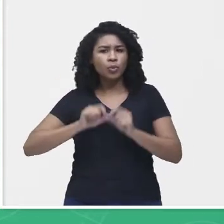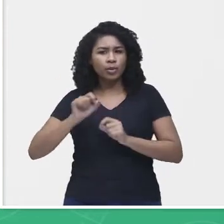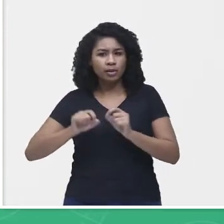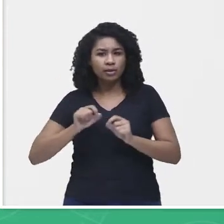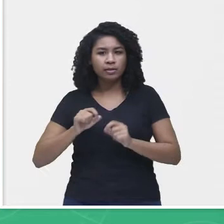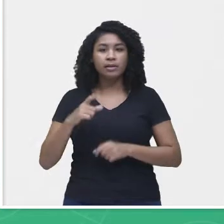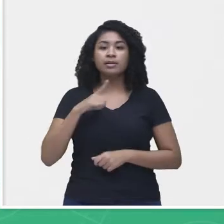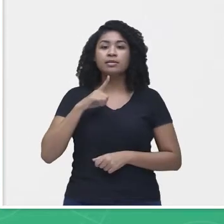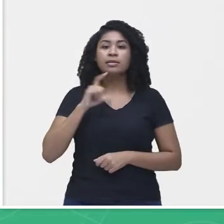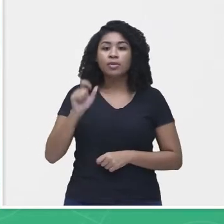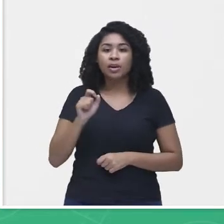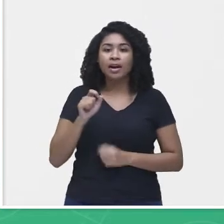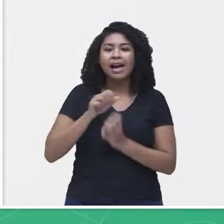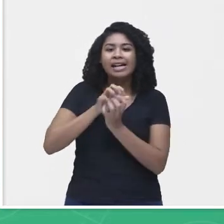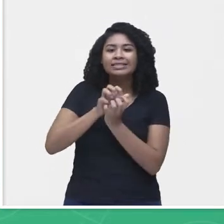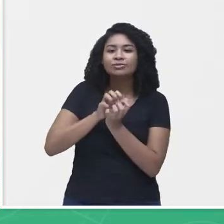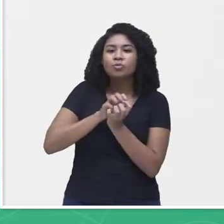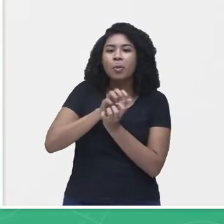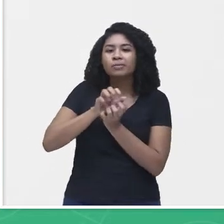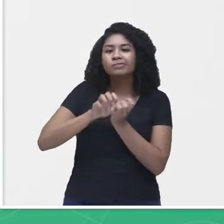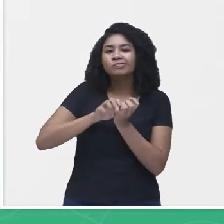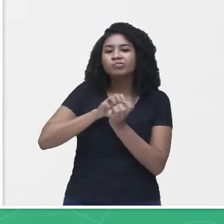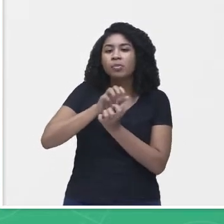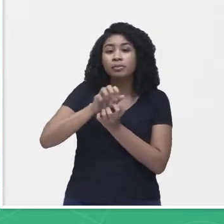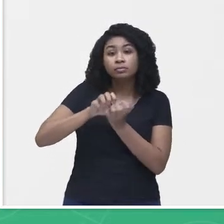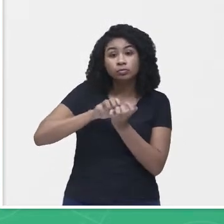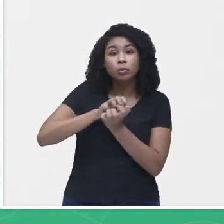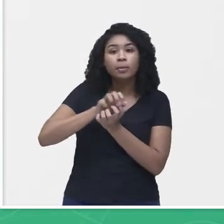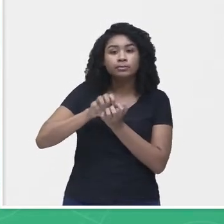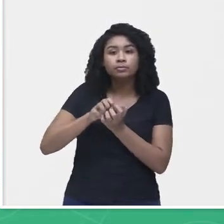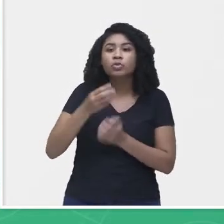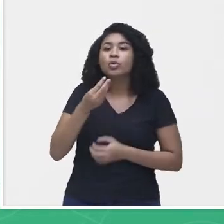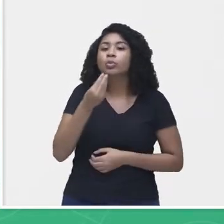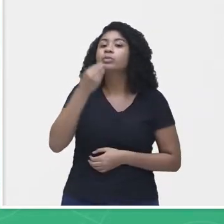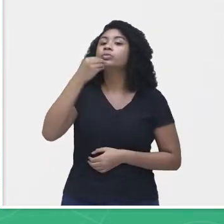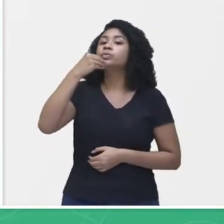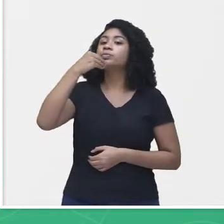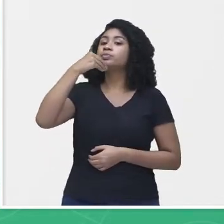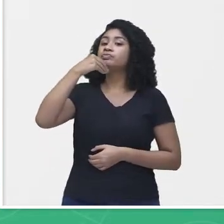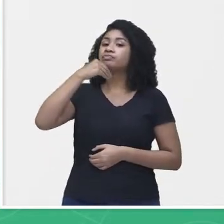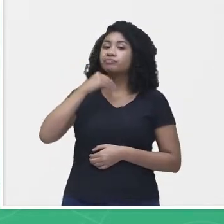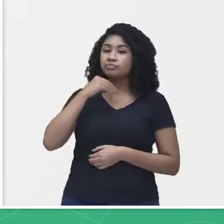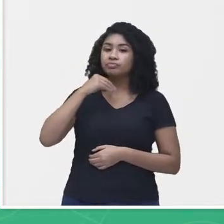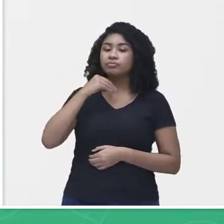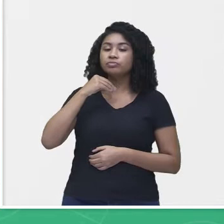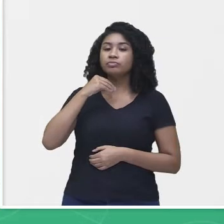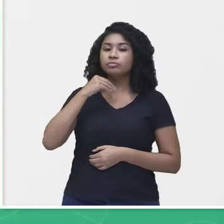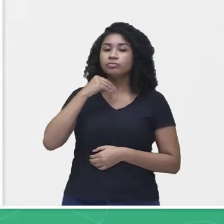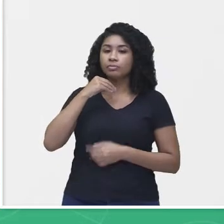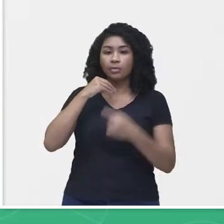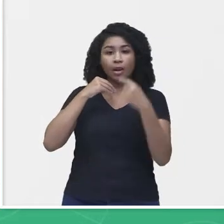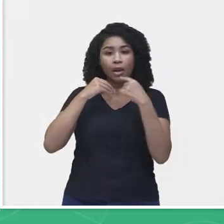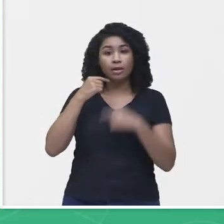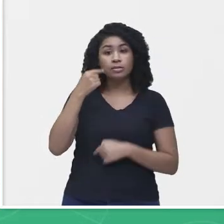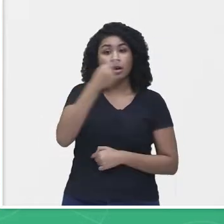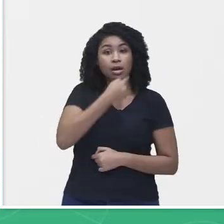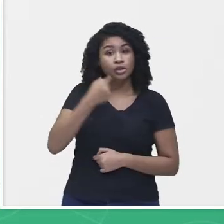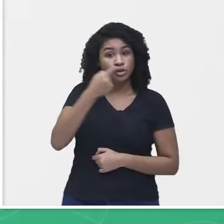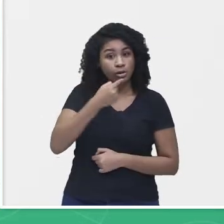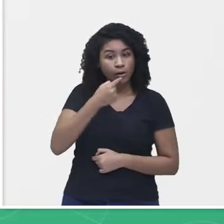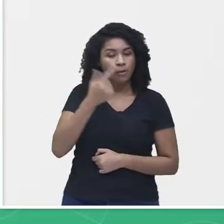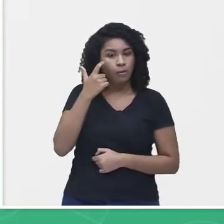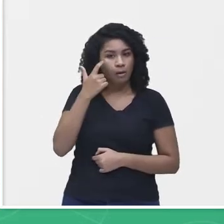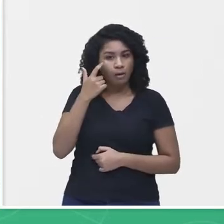da mastigação, da deglutição, né, que ocorre aqui na nossa boca, e também